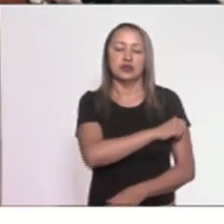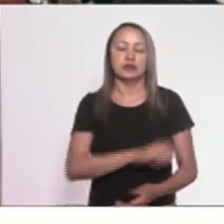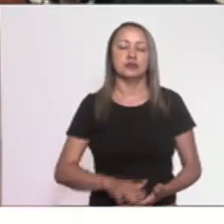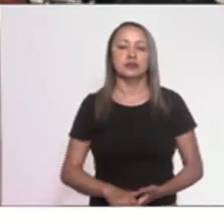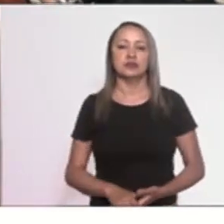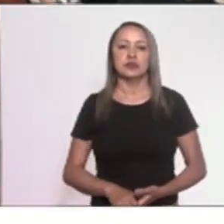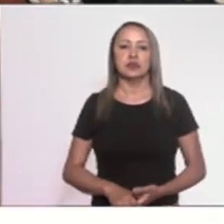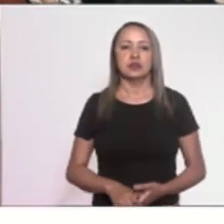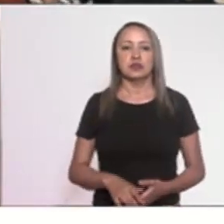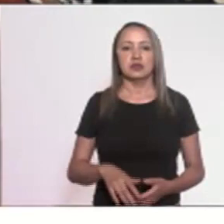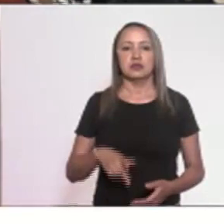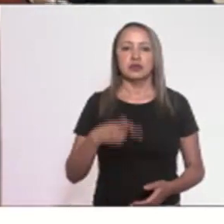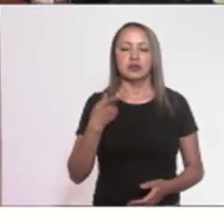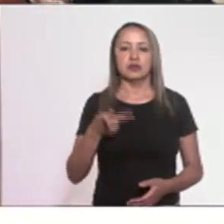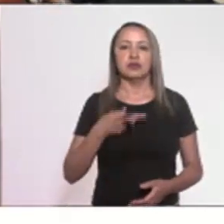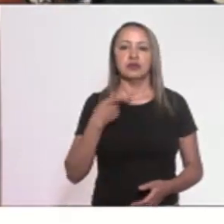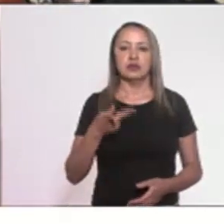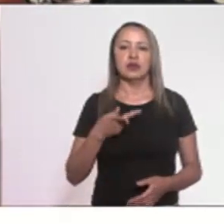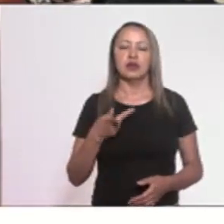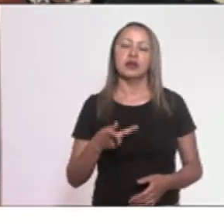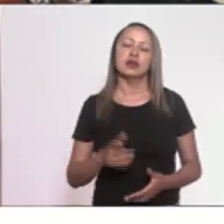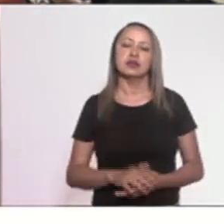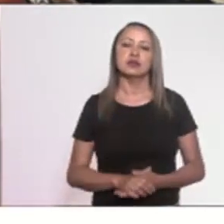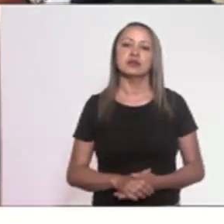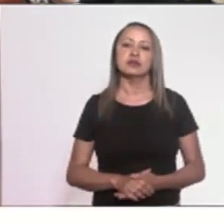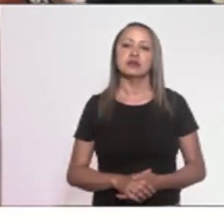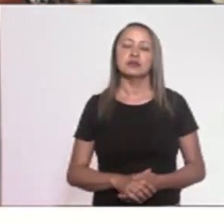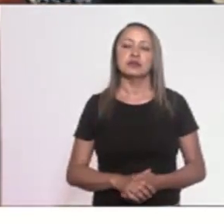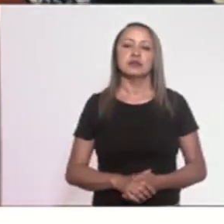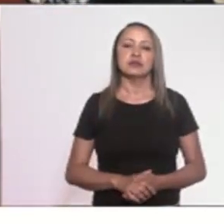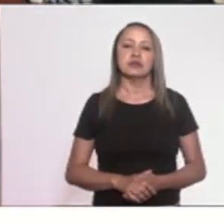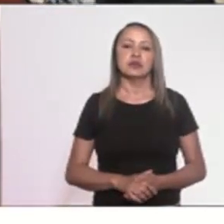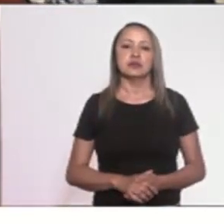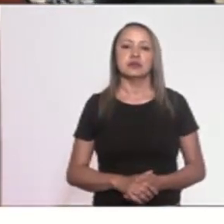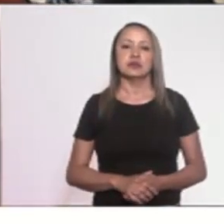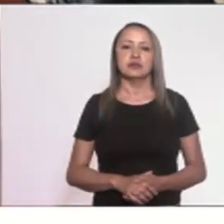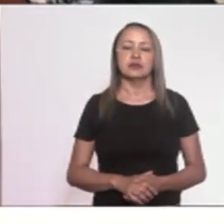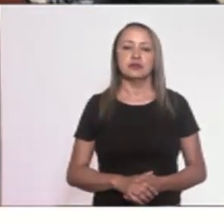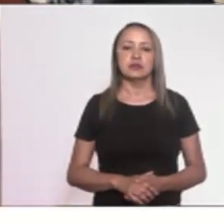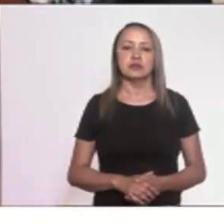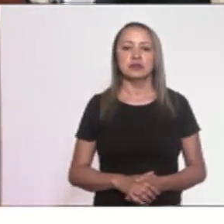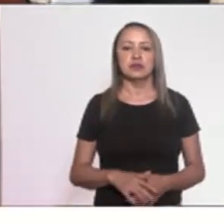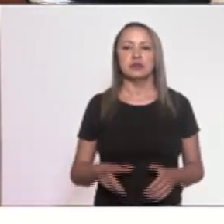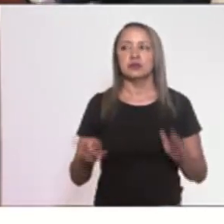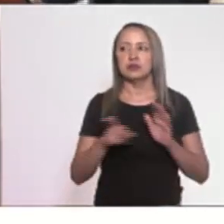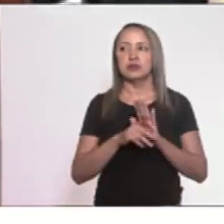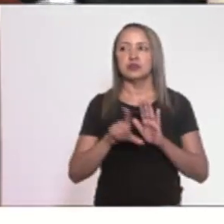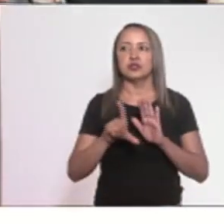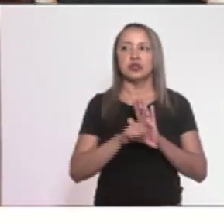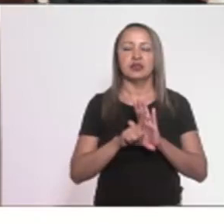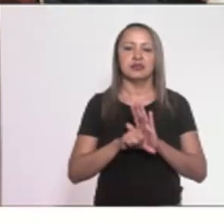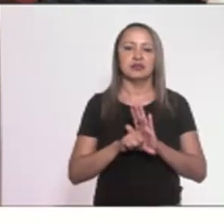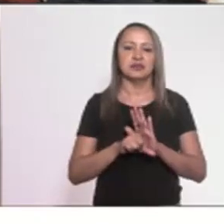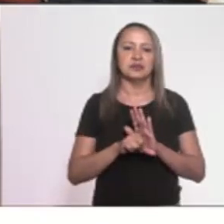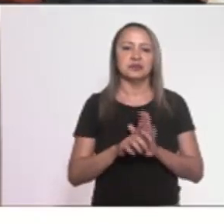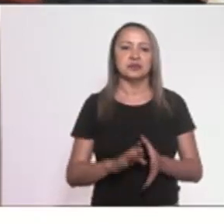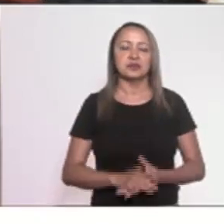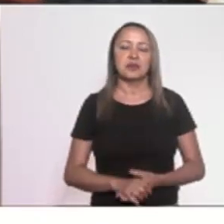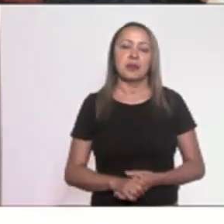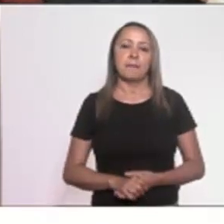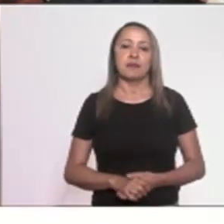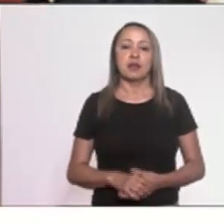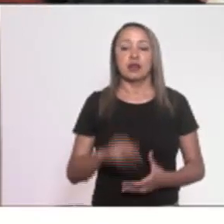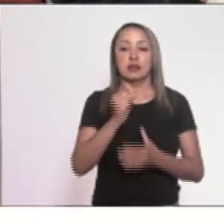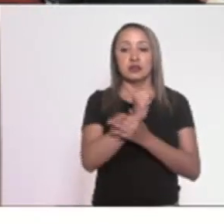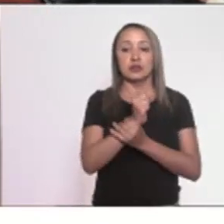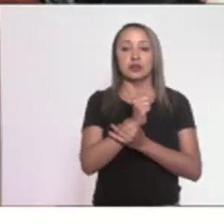na condição de testemunha ou autores da prisão e ou apreensão e outras providências. Pedindo de pareceres das comissões de Constituição e Justiça,